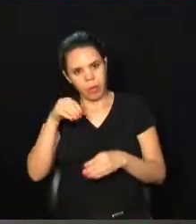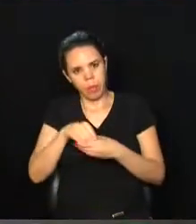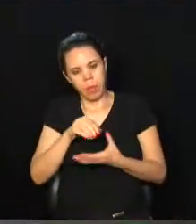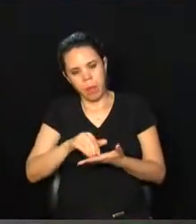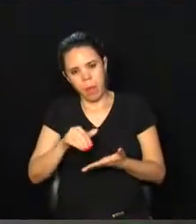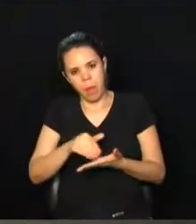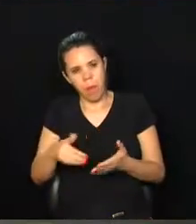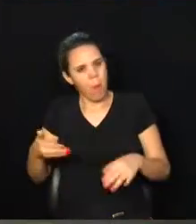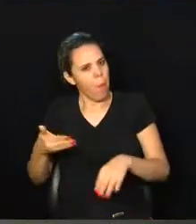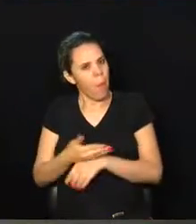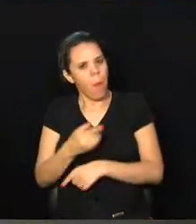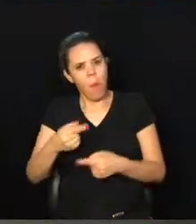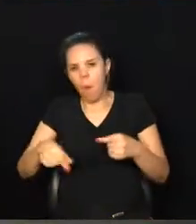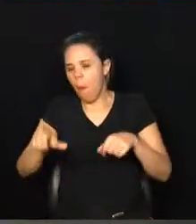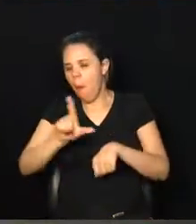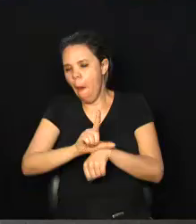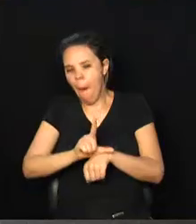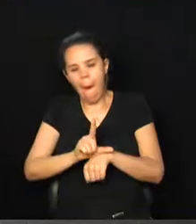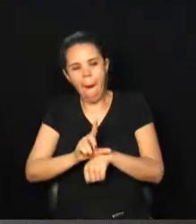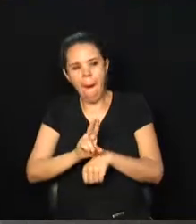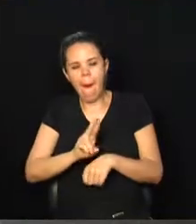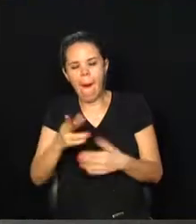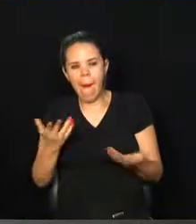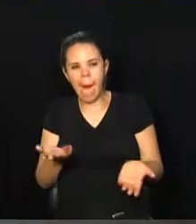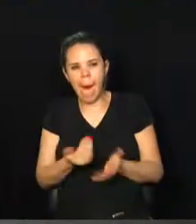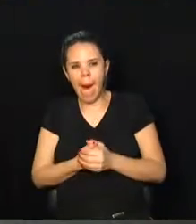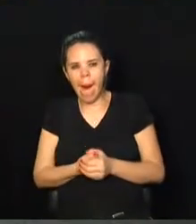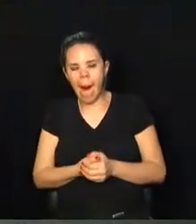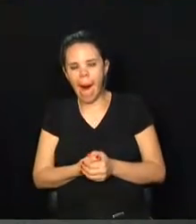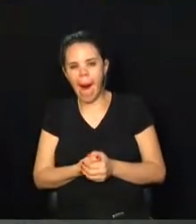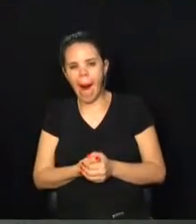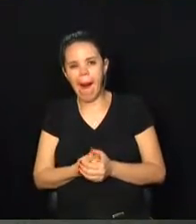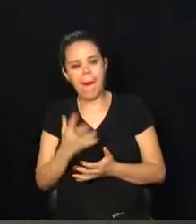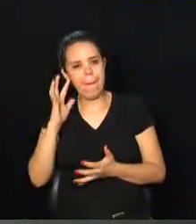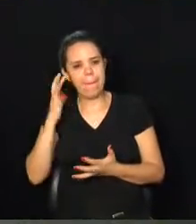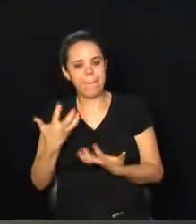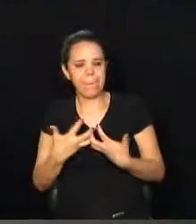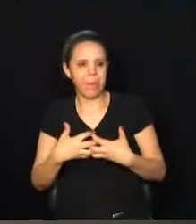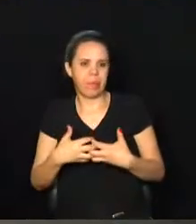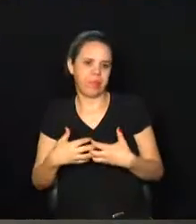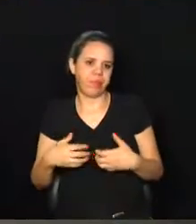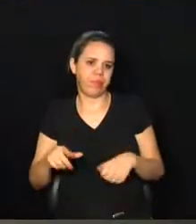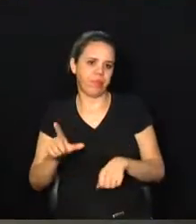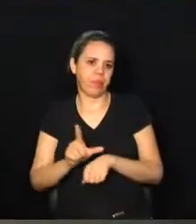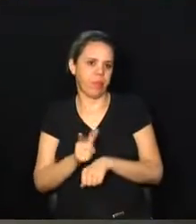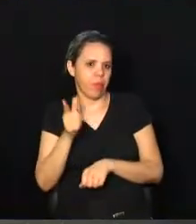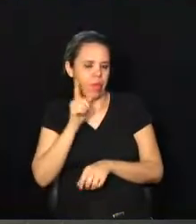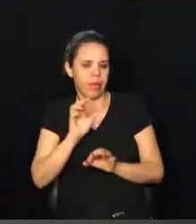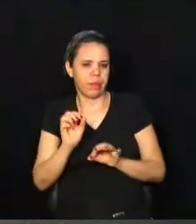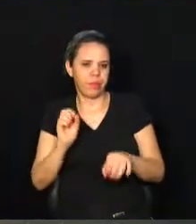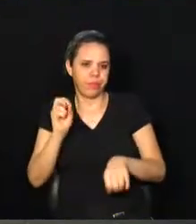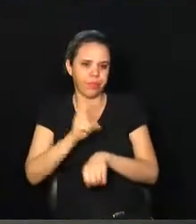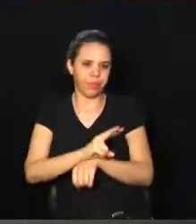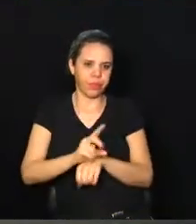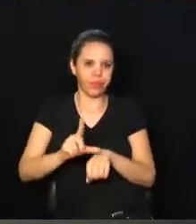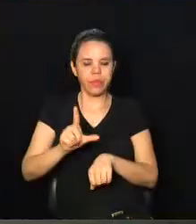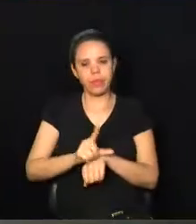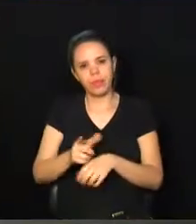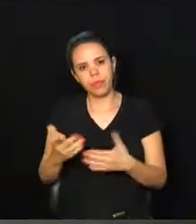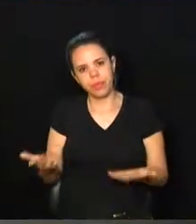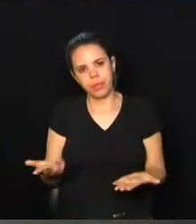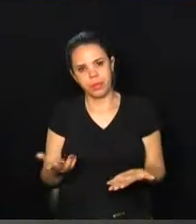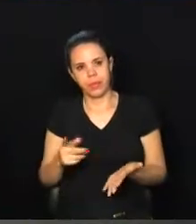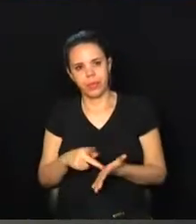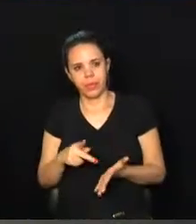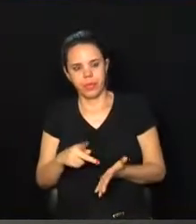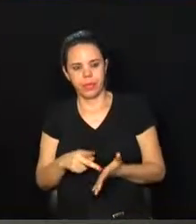não, entra como loja. Né? Foi a saída que eles deram. Entra como loja, que aí ajeita as vagas para a loja e tal, e, na